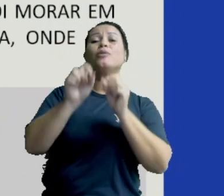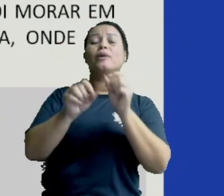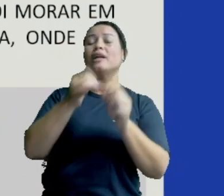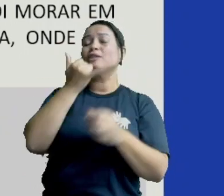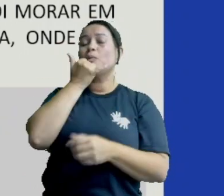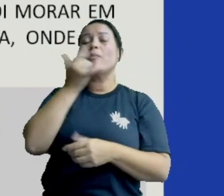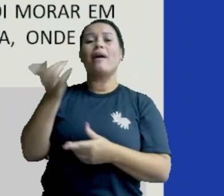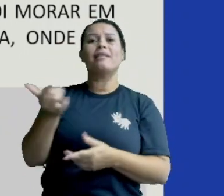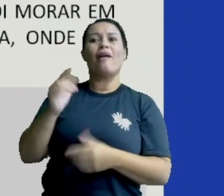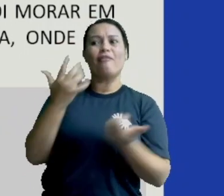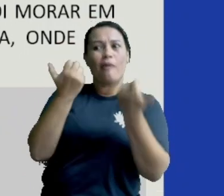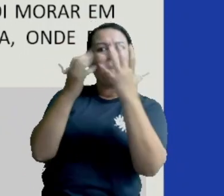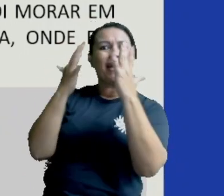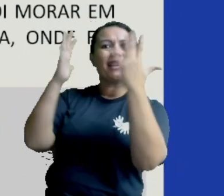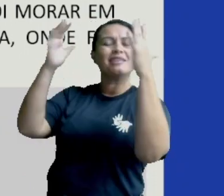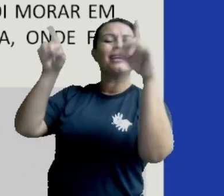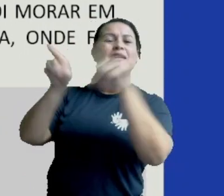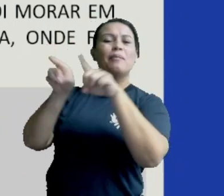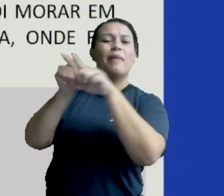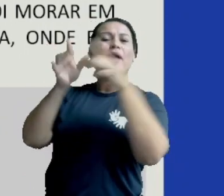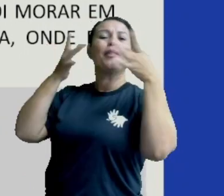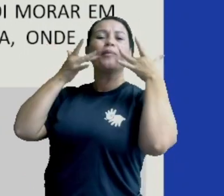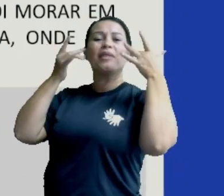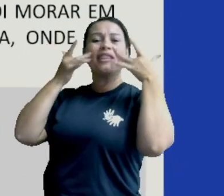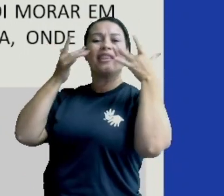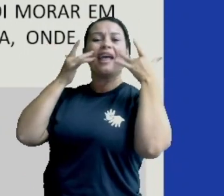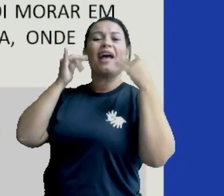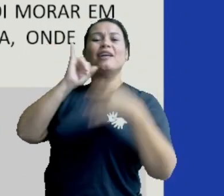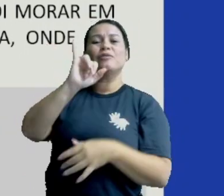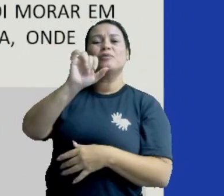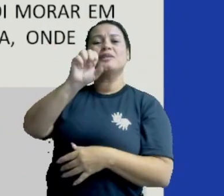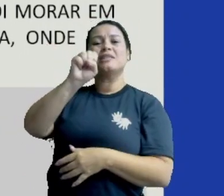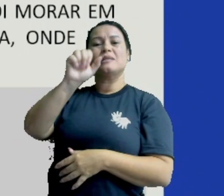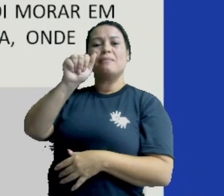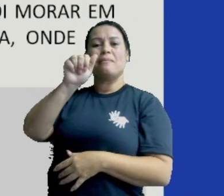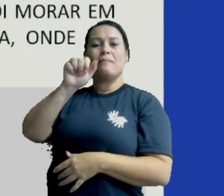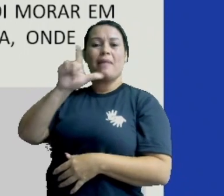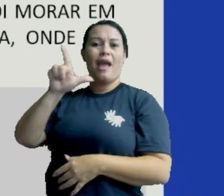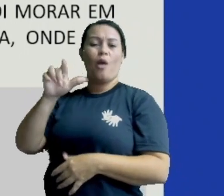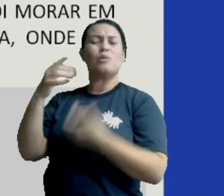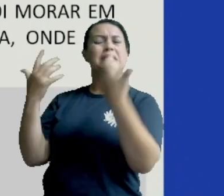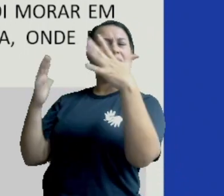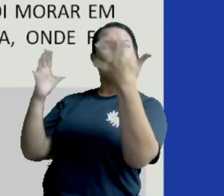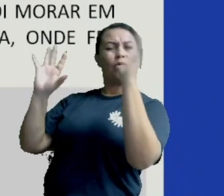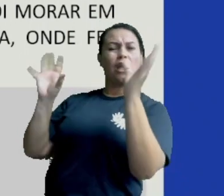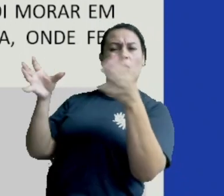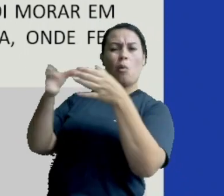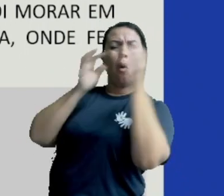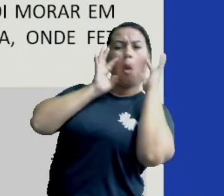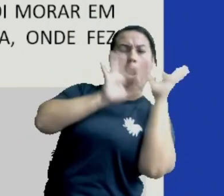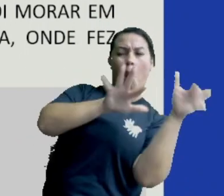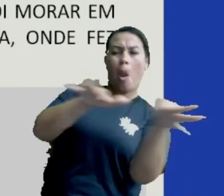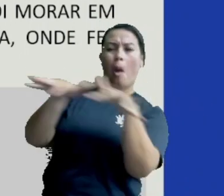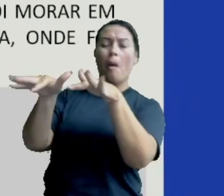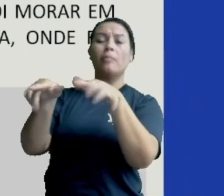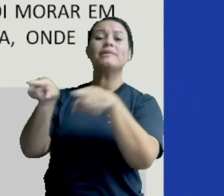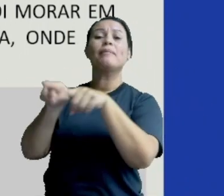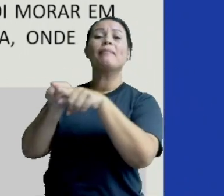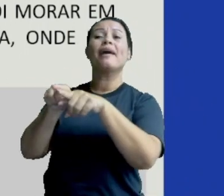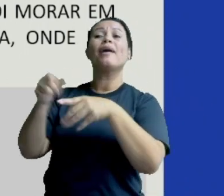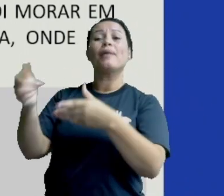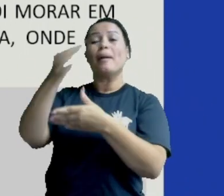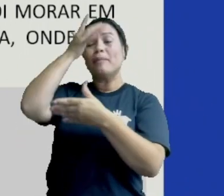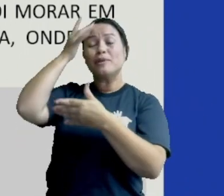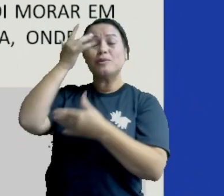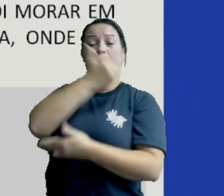no Teatro de Santa Isabel, de Recife, saudada por um grande público e sendo recebida pelo então presidente